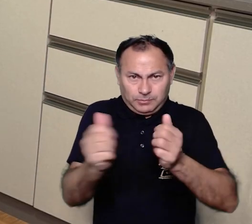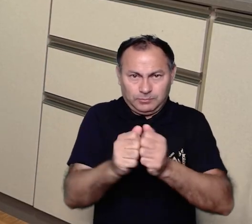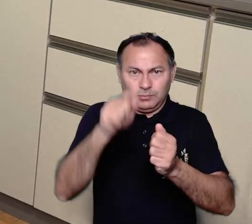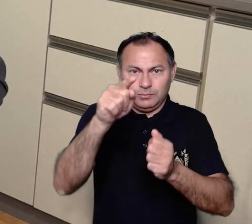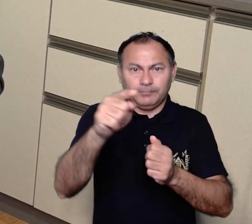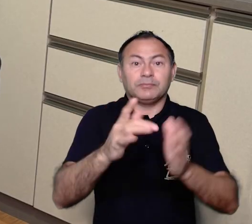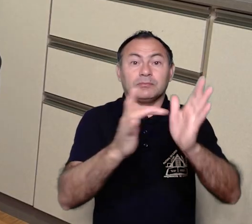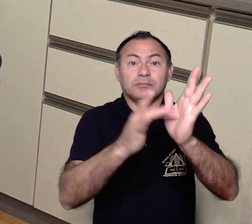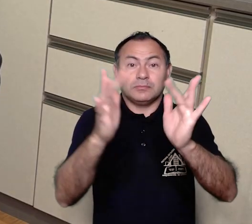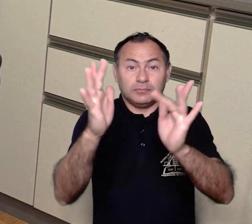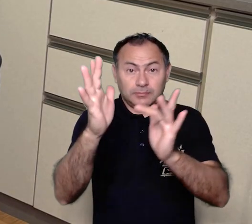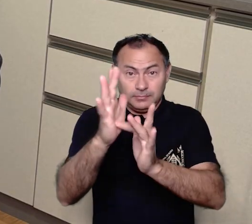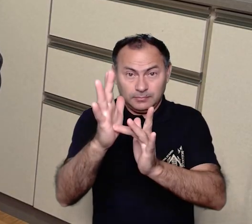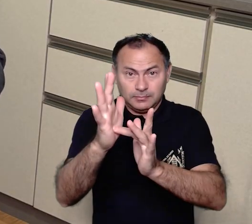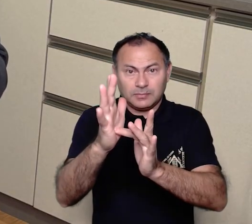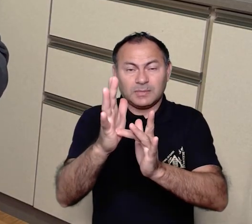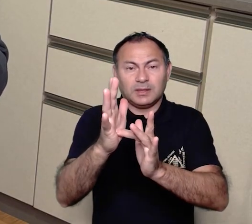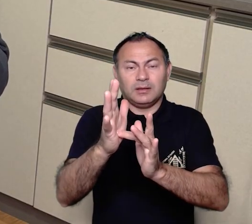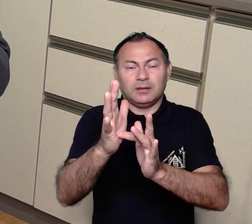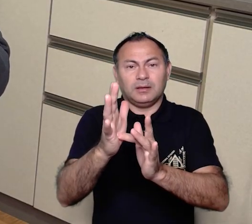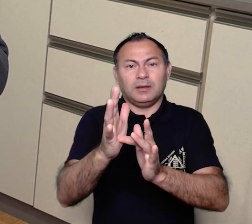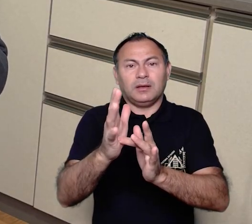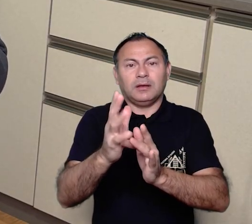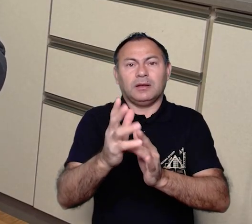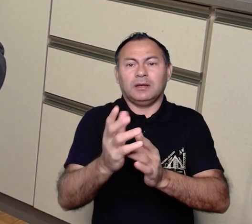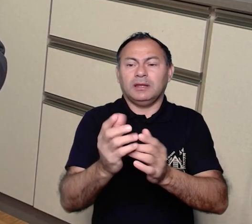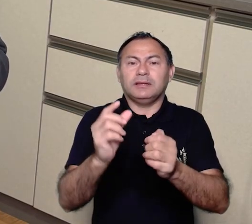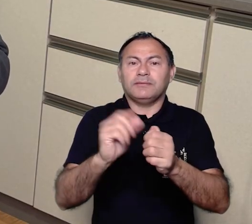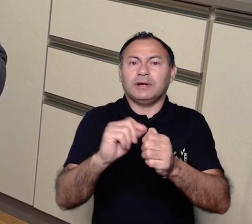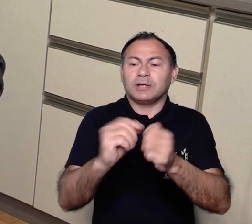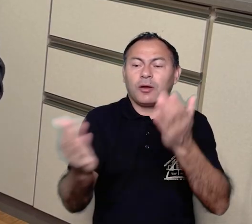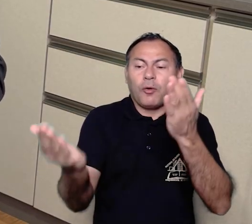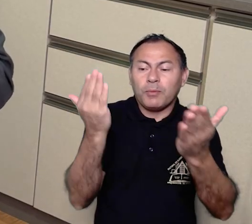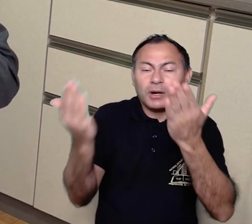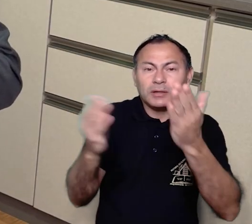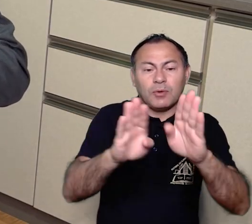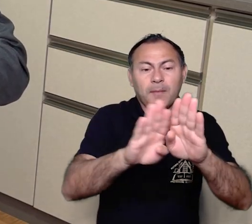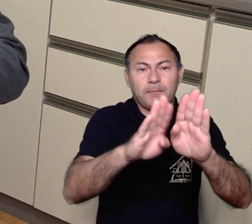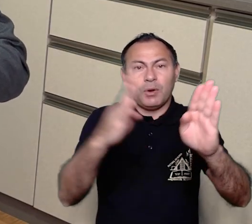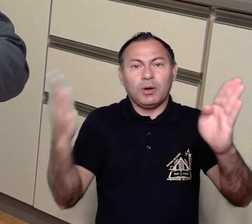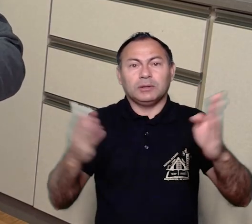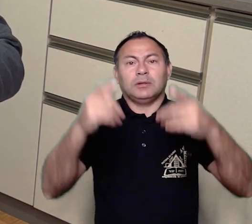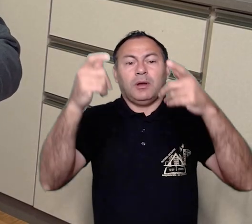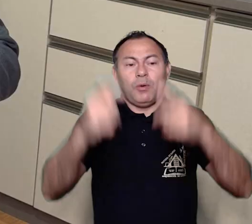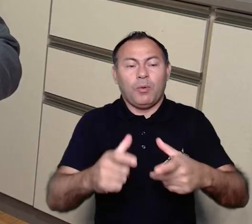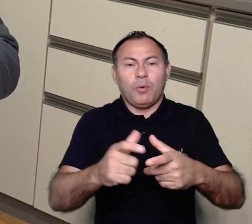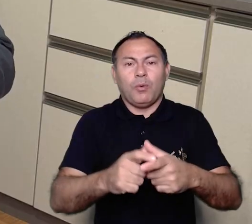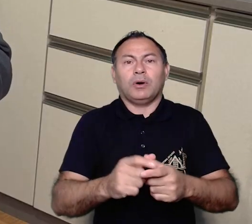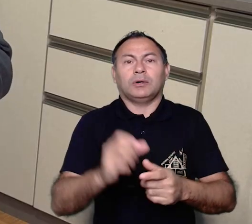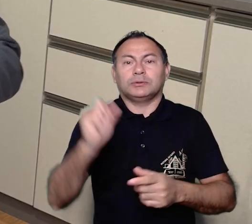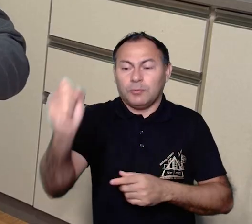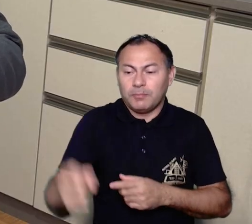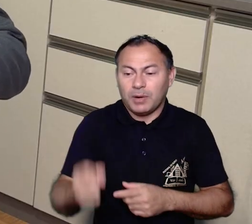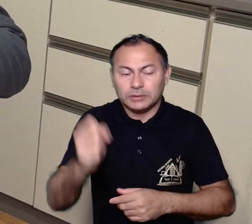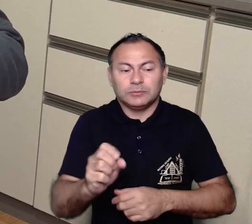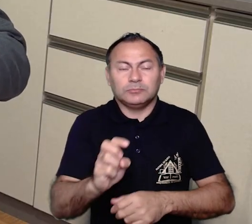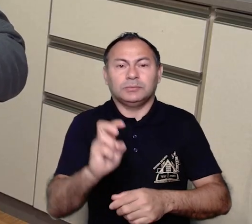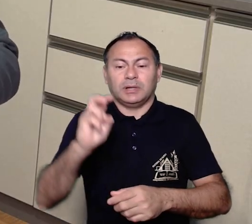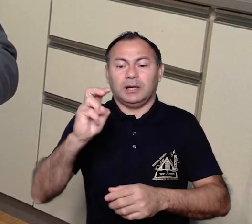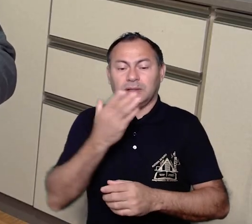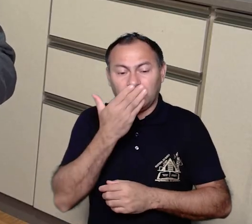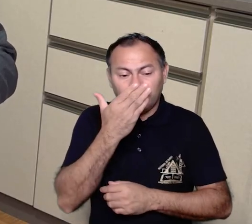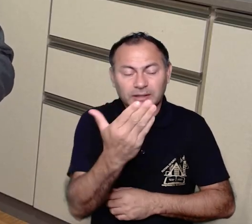você. Jesus diz, se compara à porta, aonde o pastor